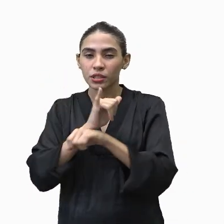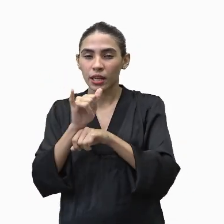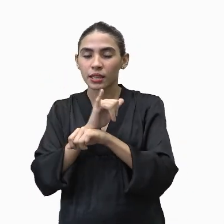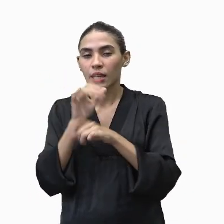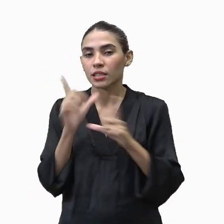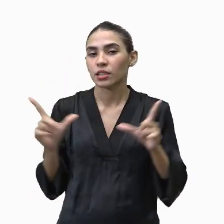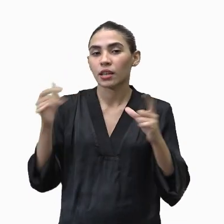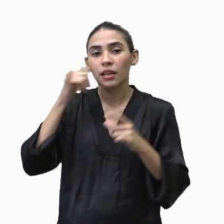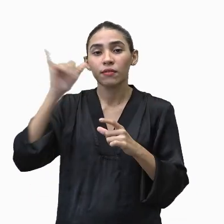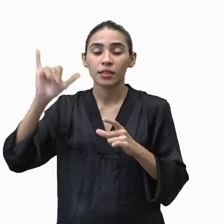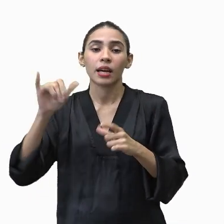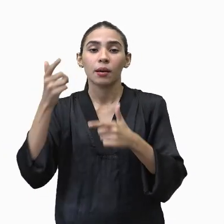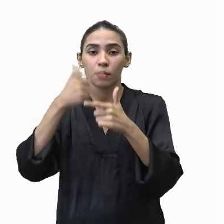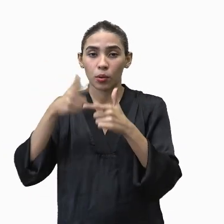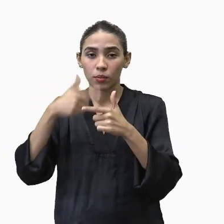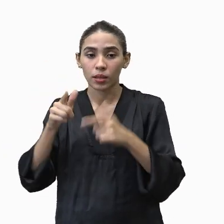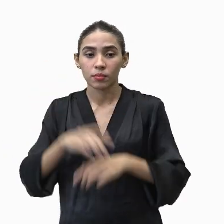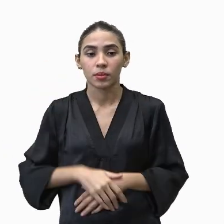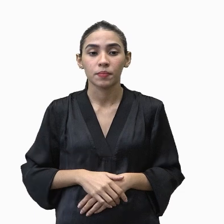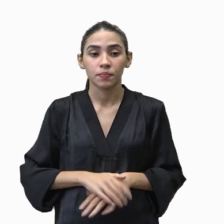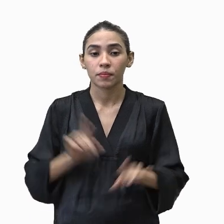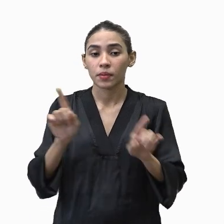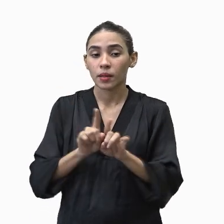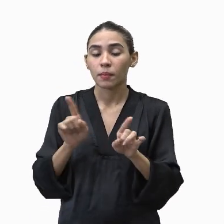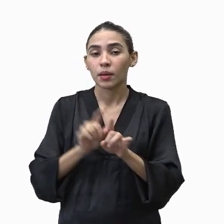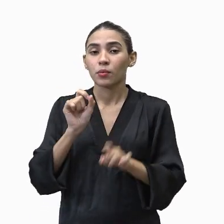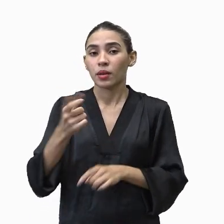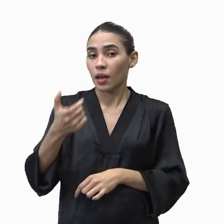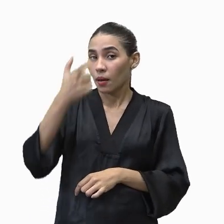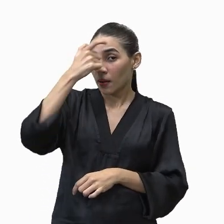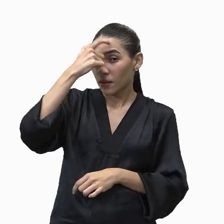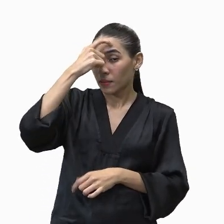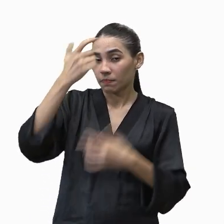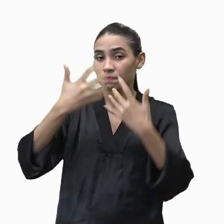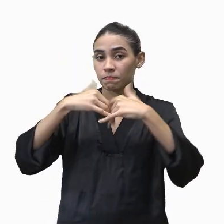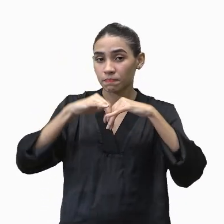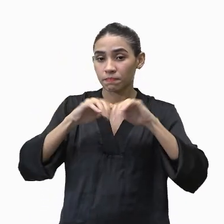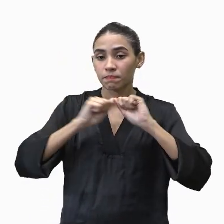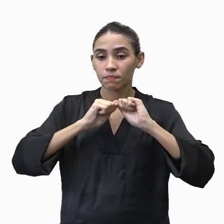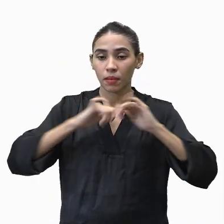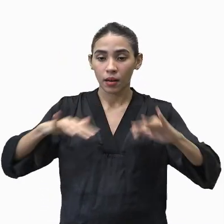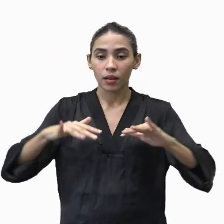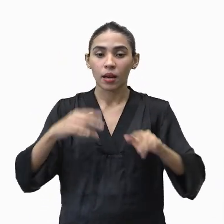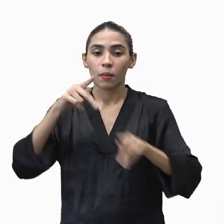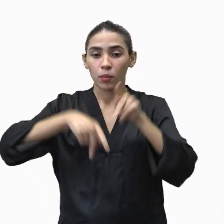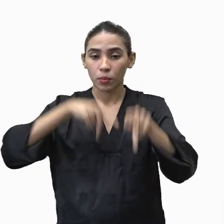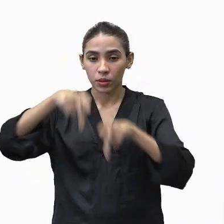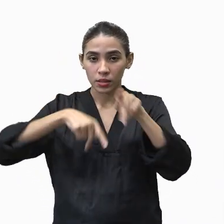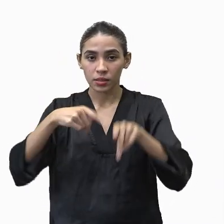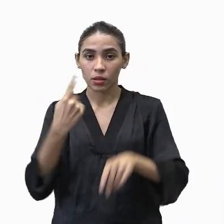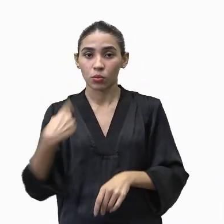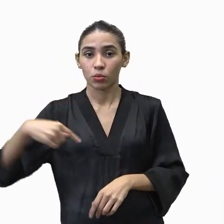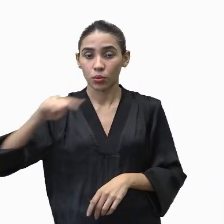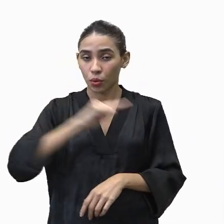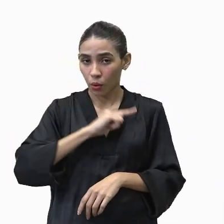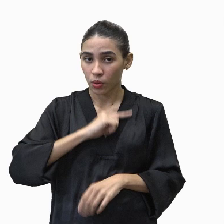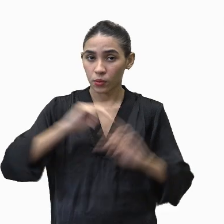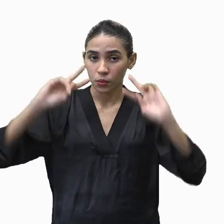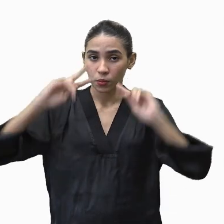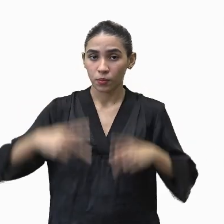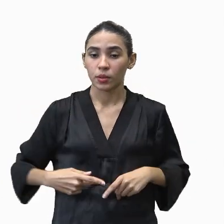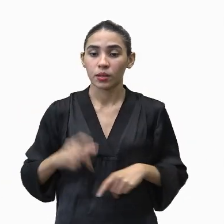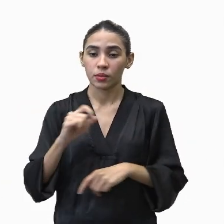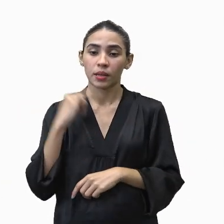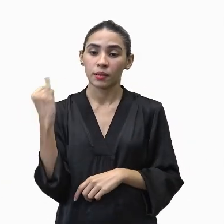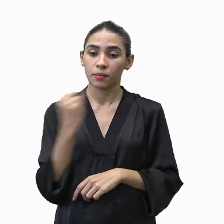dentro da educação ambiental, conscientizar a população, nesse caso nós, a população humana, sobre a